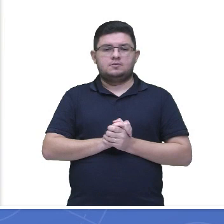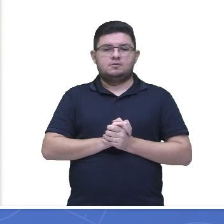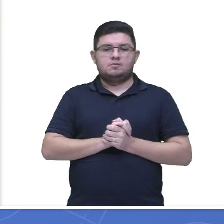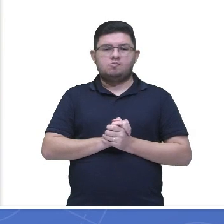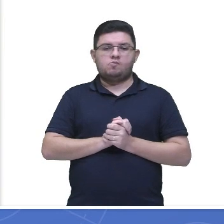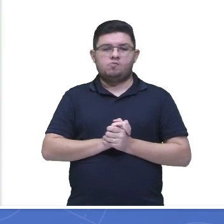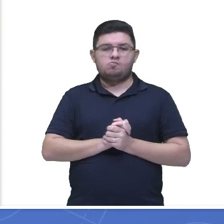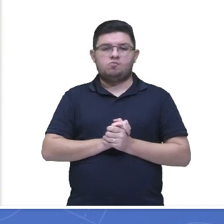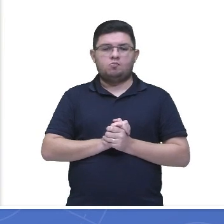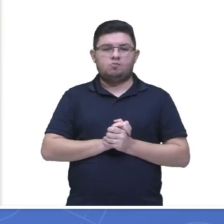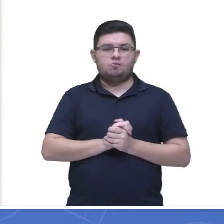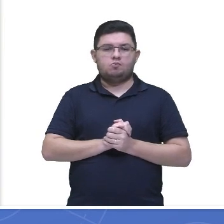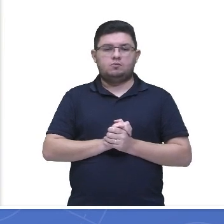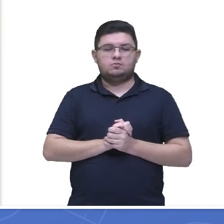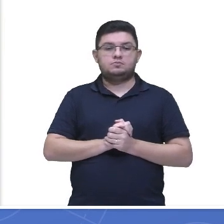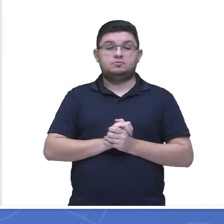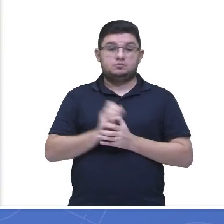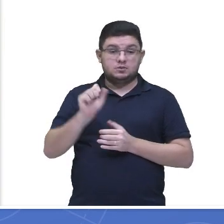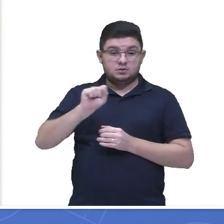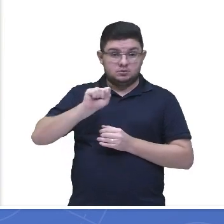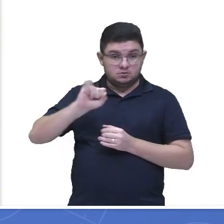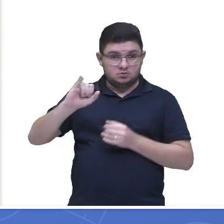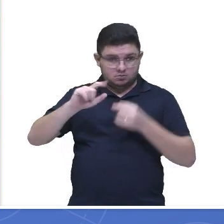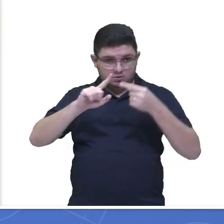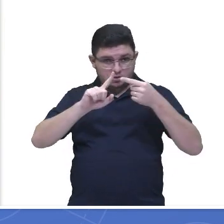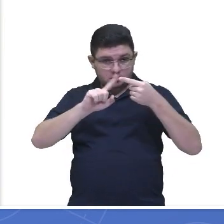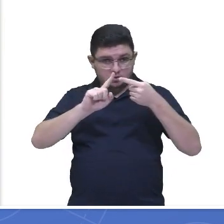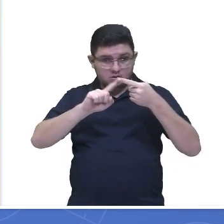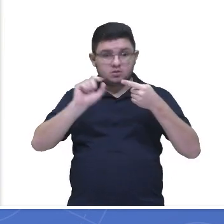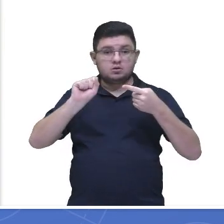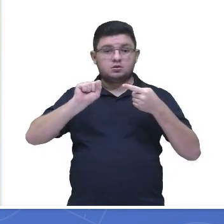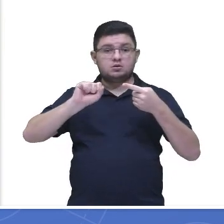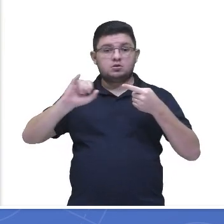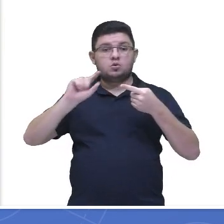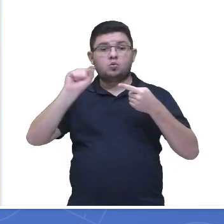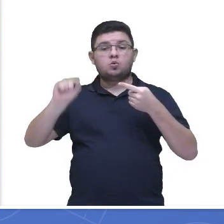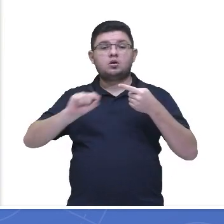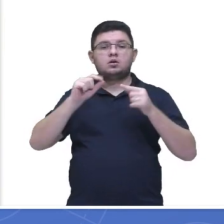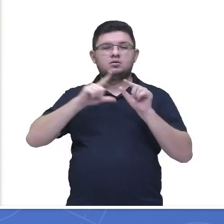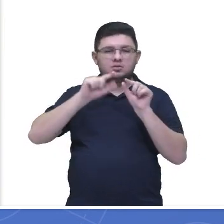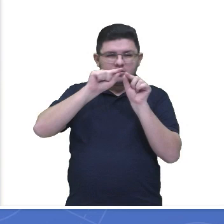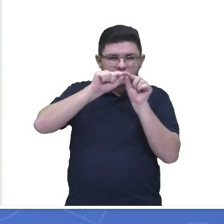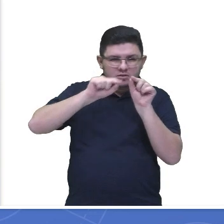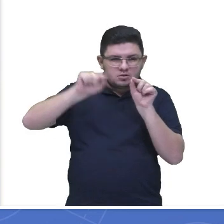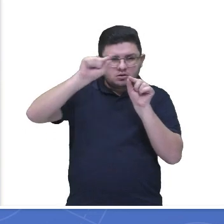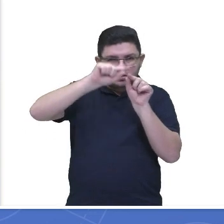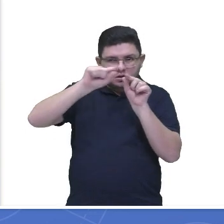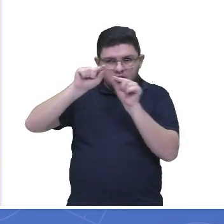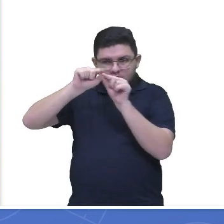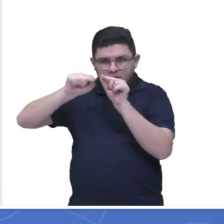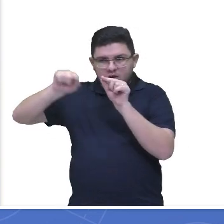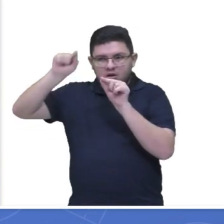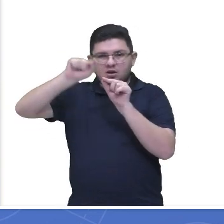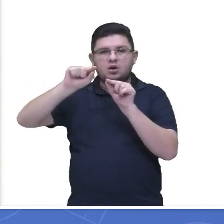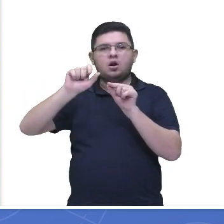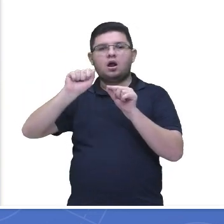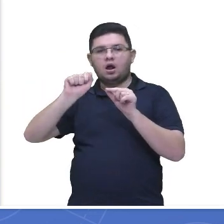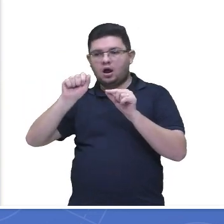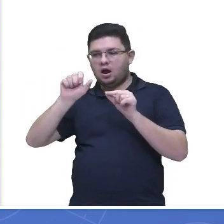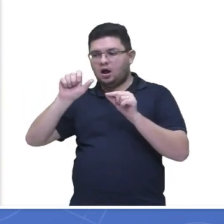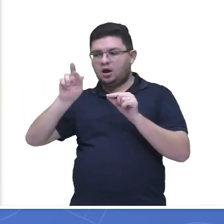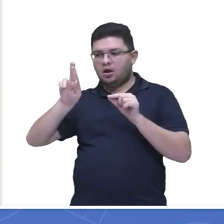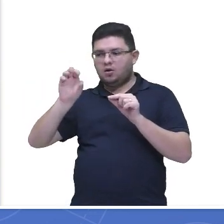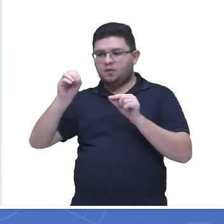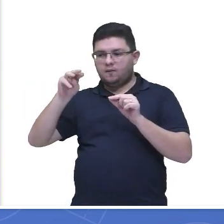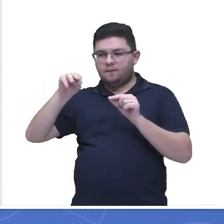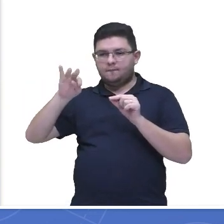isolado? É quando os anéis aromáticos, ó, esse aqui é anel aromático, isso aqui também é um anel